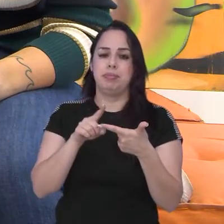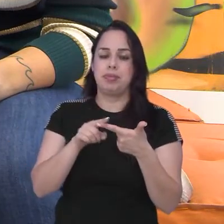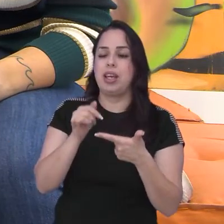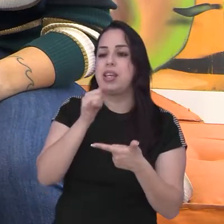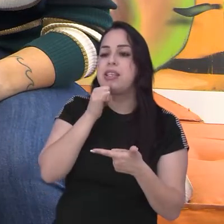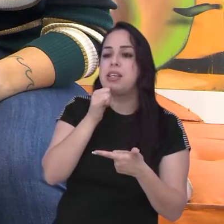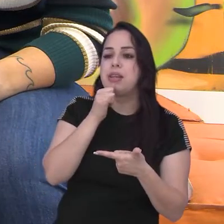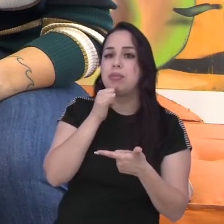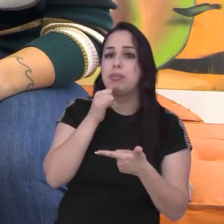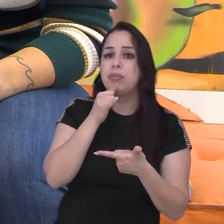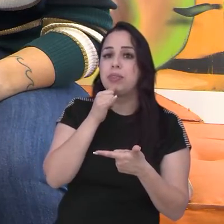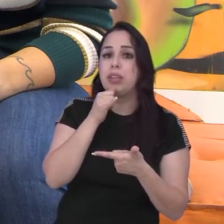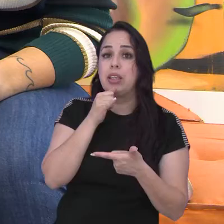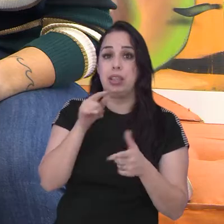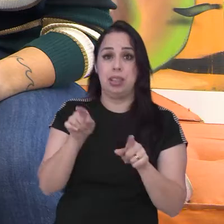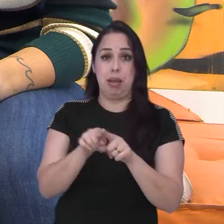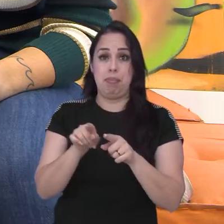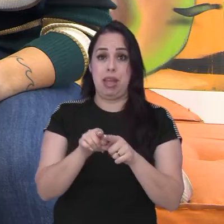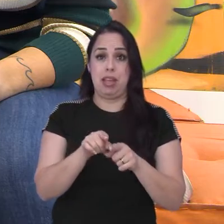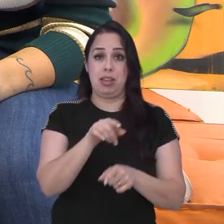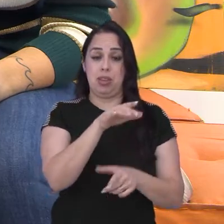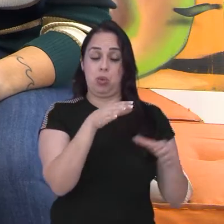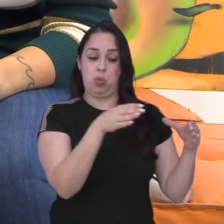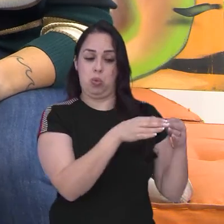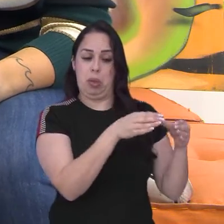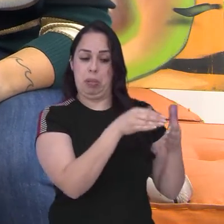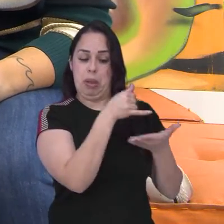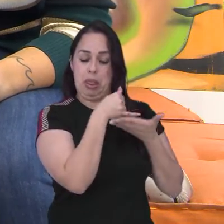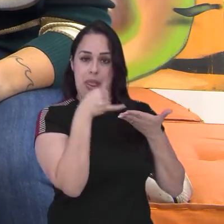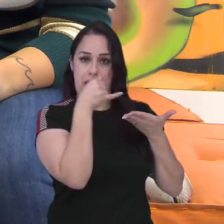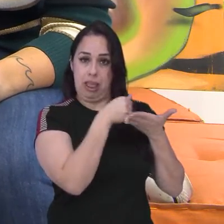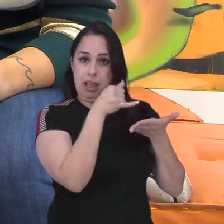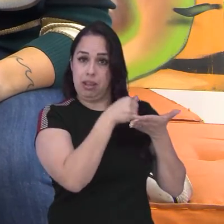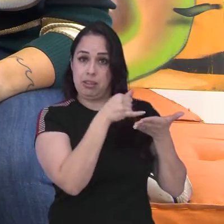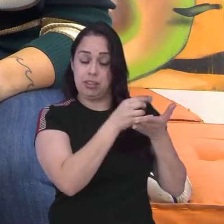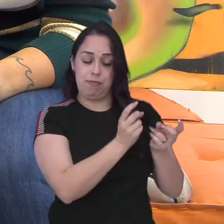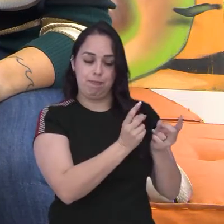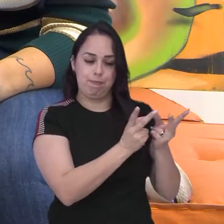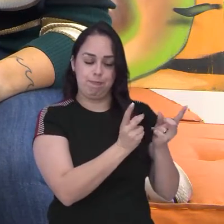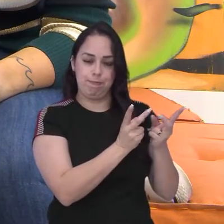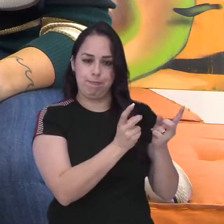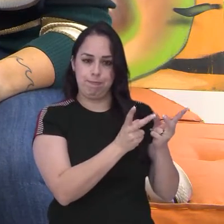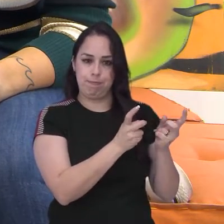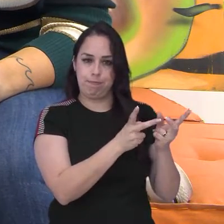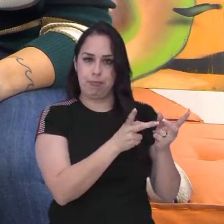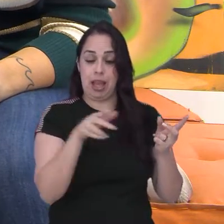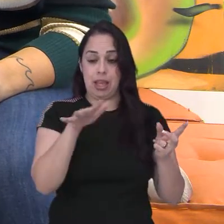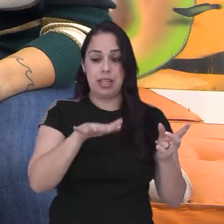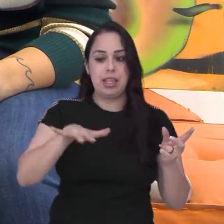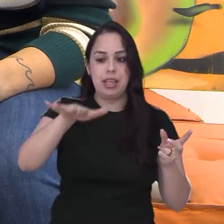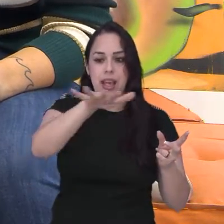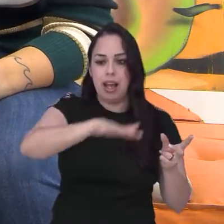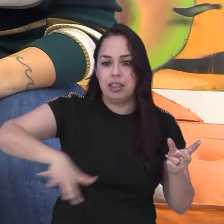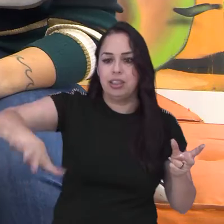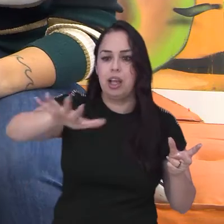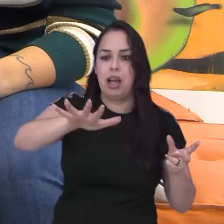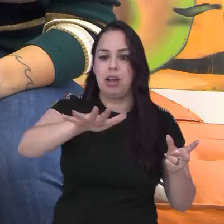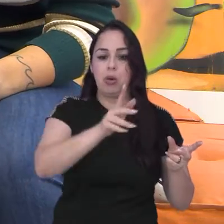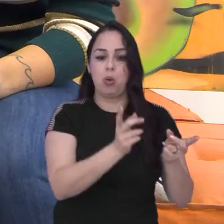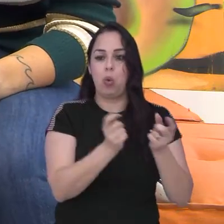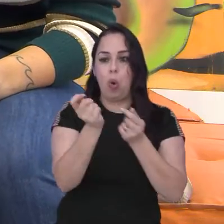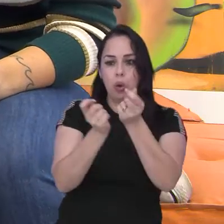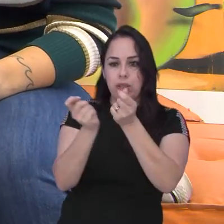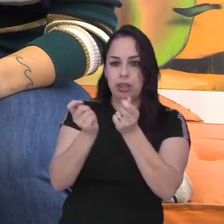Como, um exemplo, como o tráfico lidava, porque assim, era um espaço que tinha muito o tráfico de drogas, né? Isso